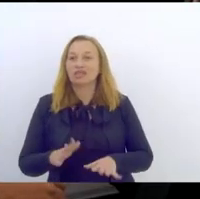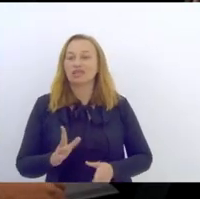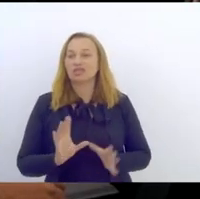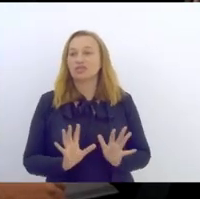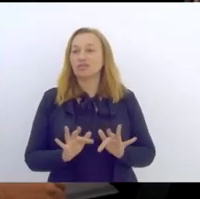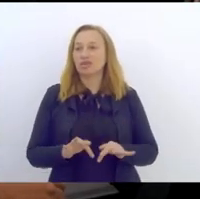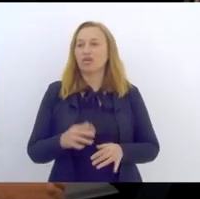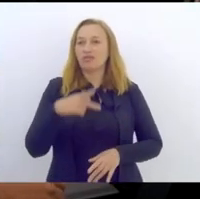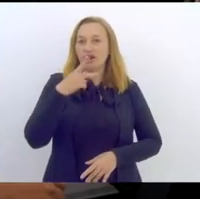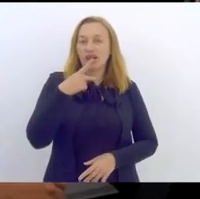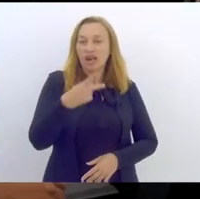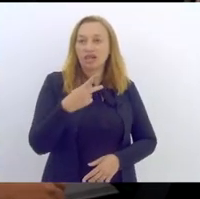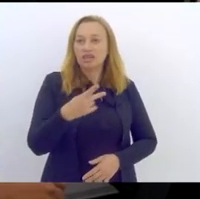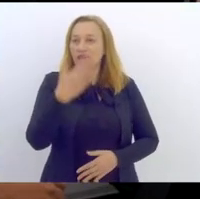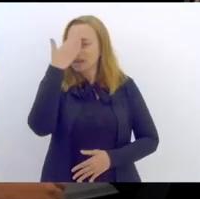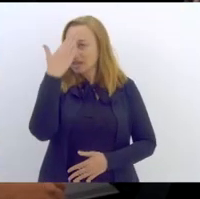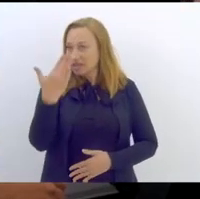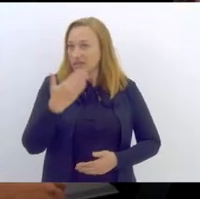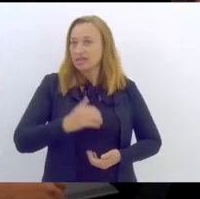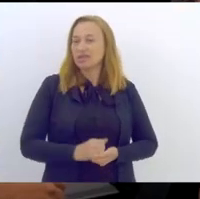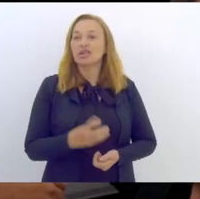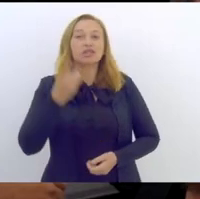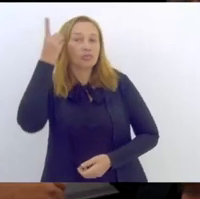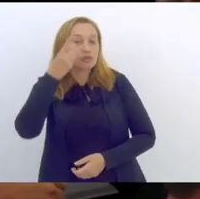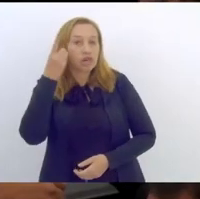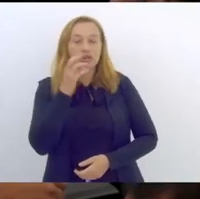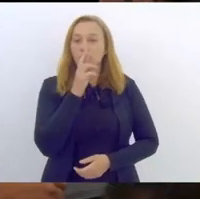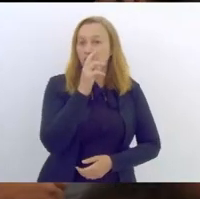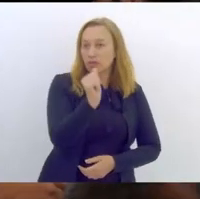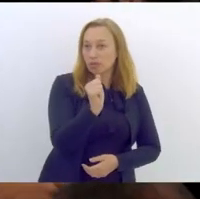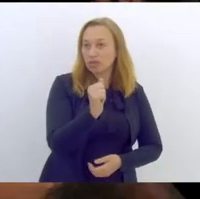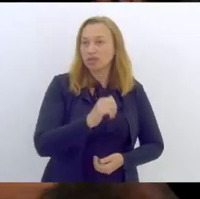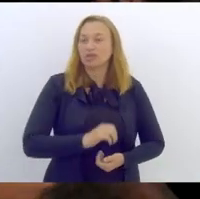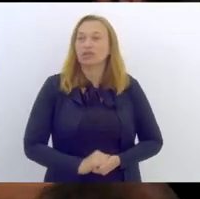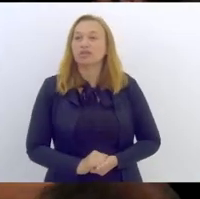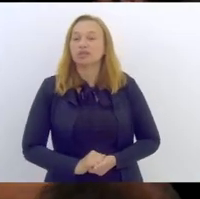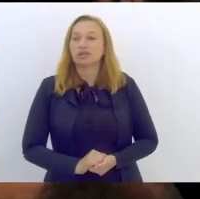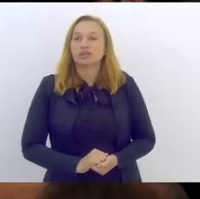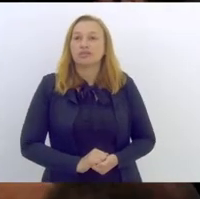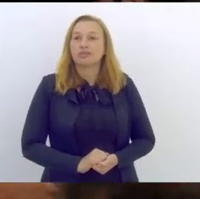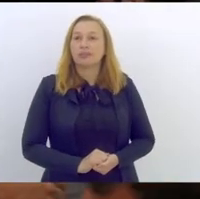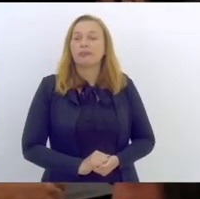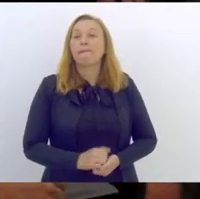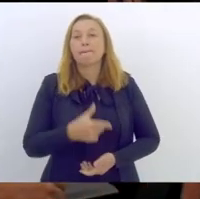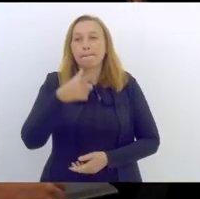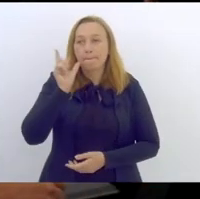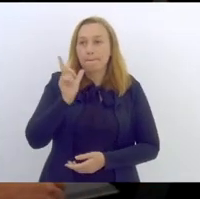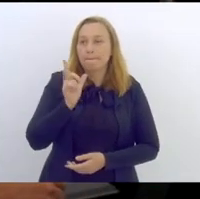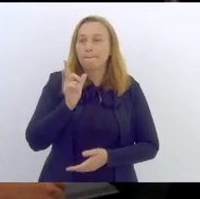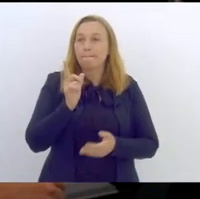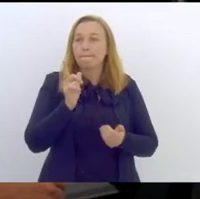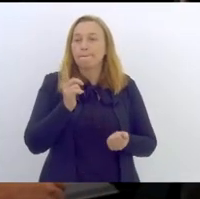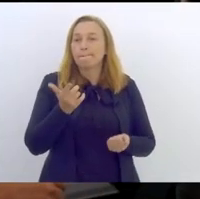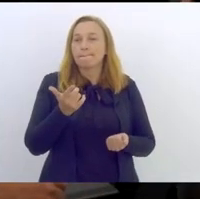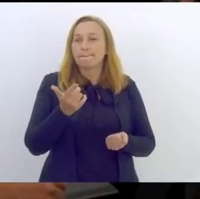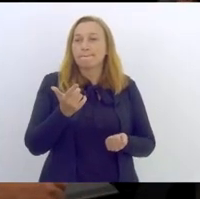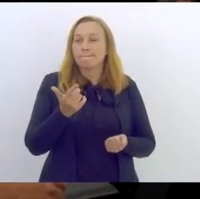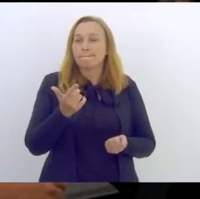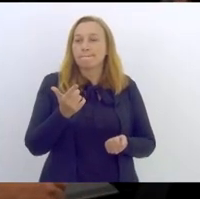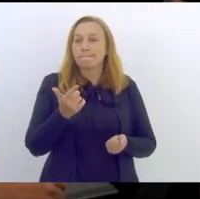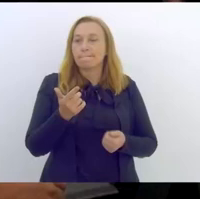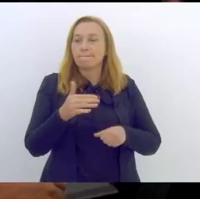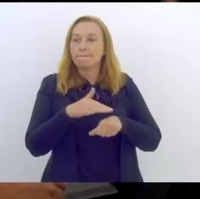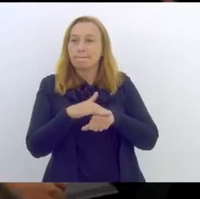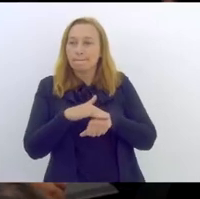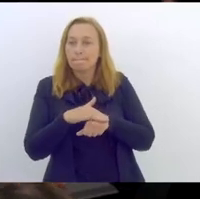fala final agradecer a comissão do deputado Rodrigo deputada Marta Rocha Deputado Gualberto ontem comigo sempre eu tô aqui com vocês